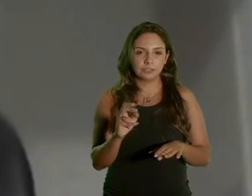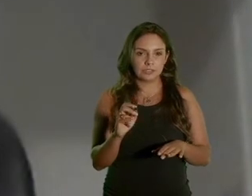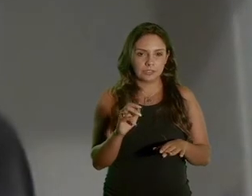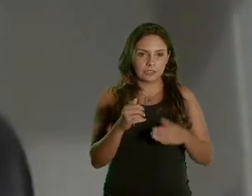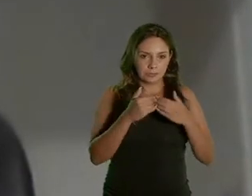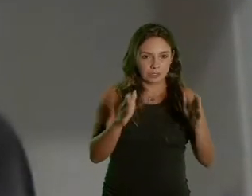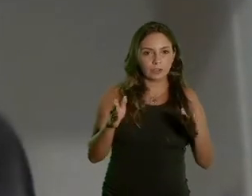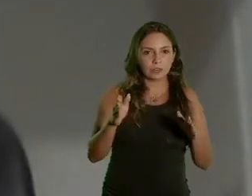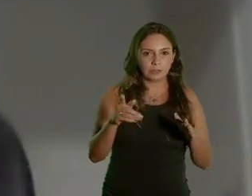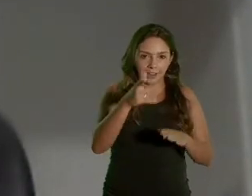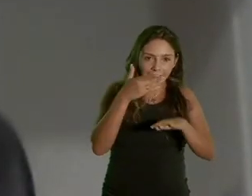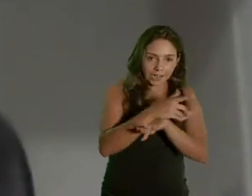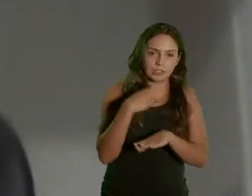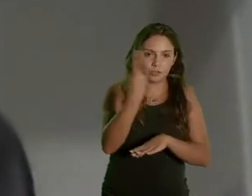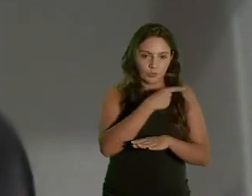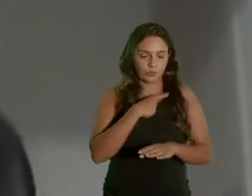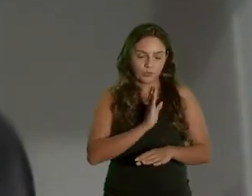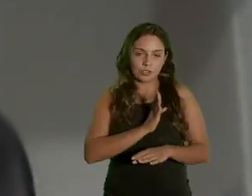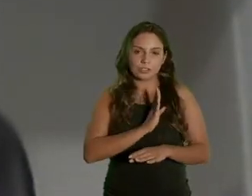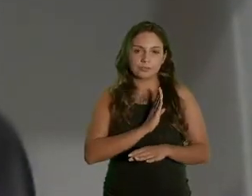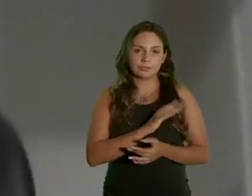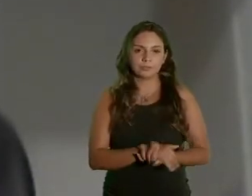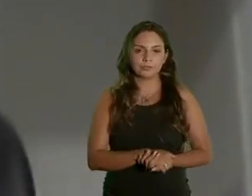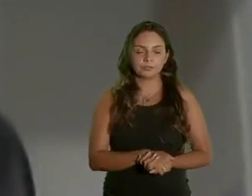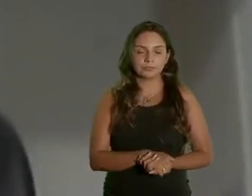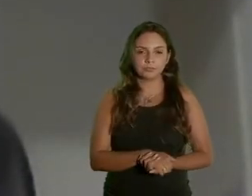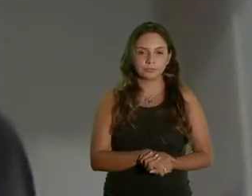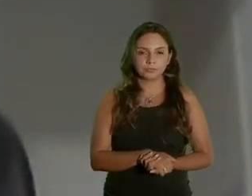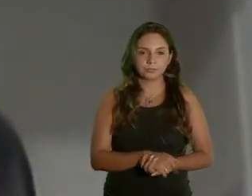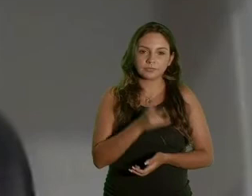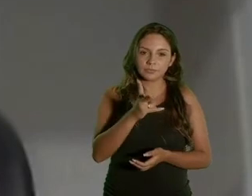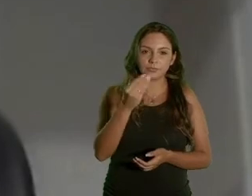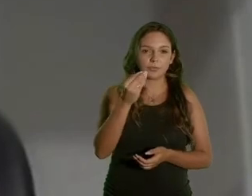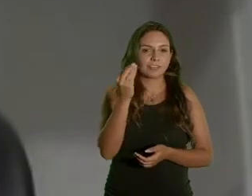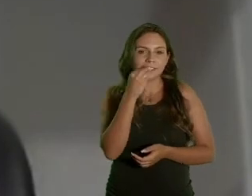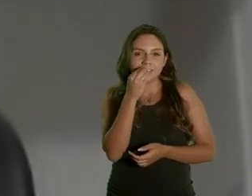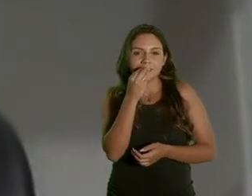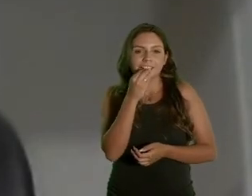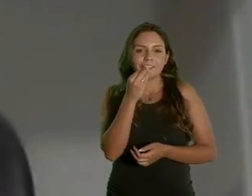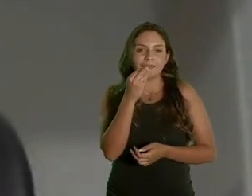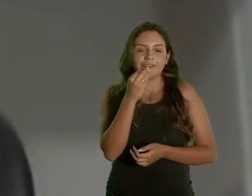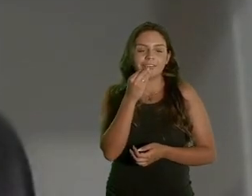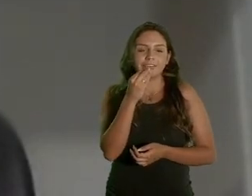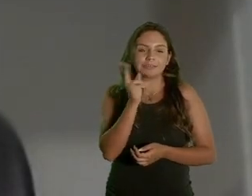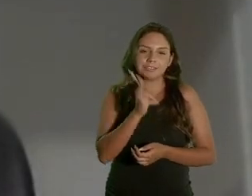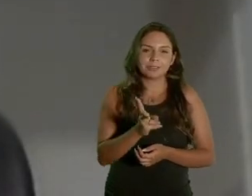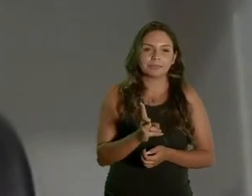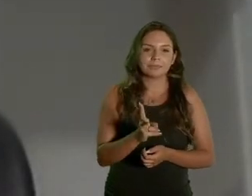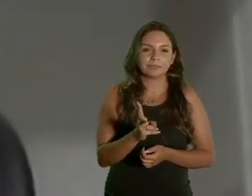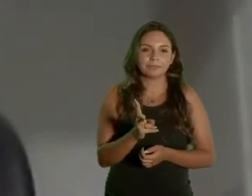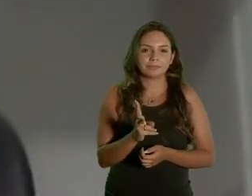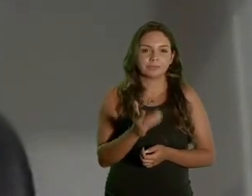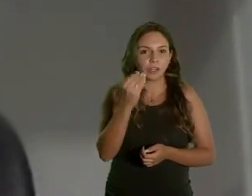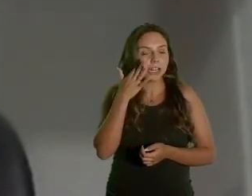abertura suficiente para que ela entre nos nossos corações. Eu sempre fui muito sensível nessa questão, eu sempre fui